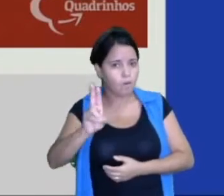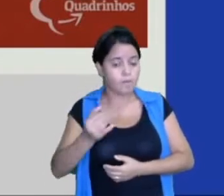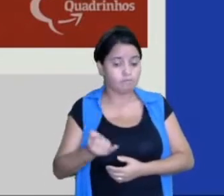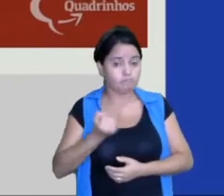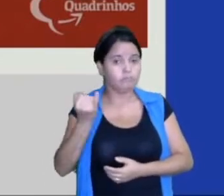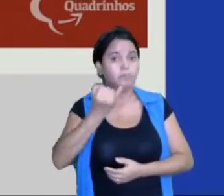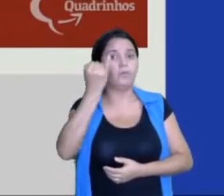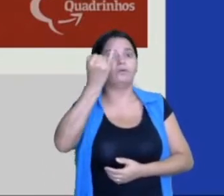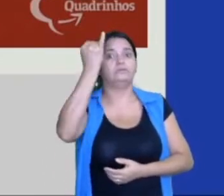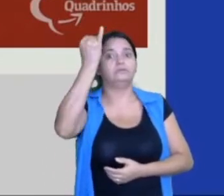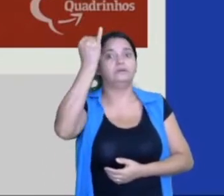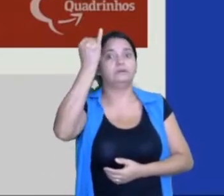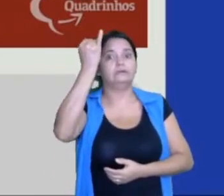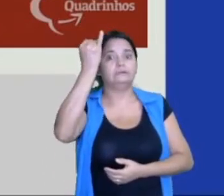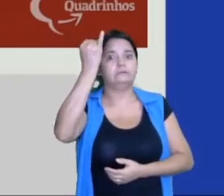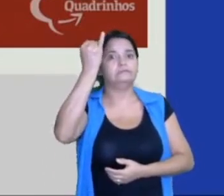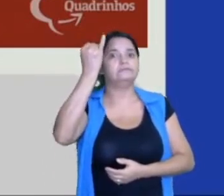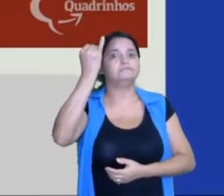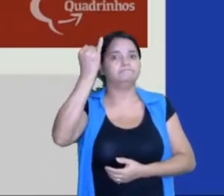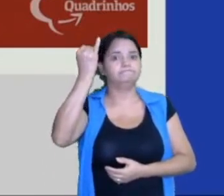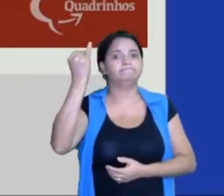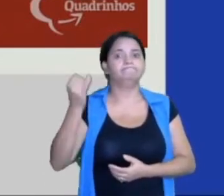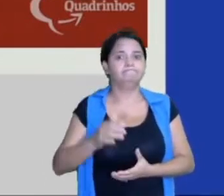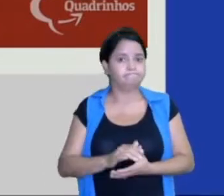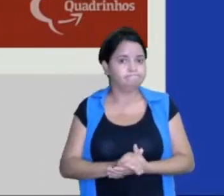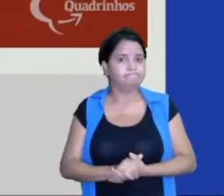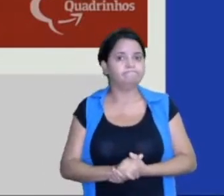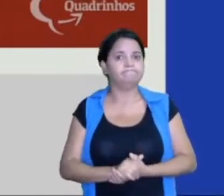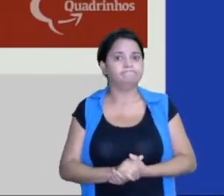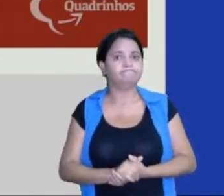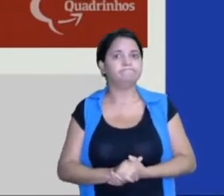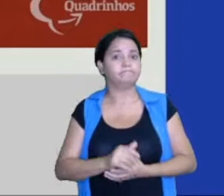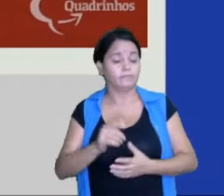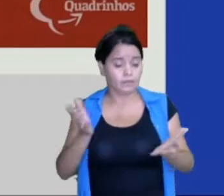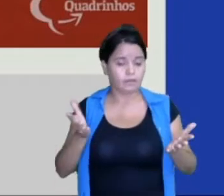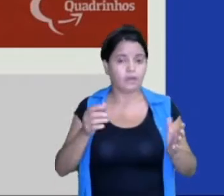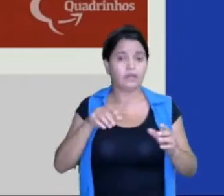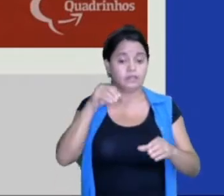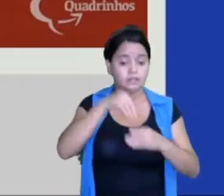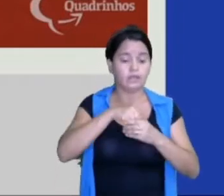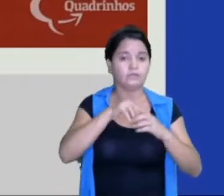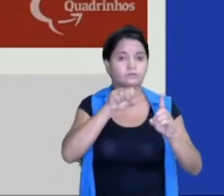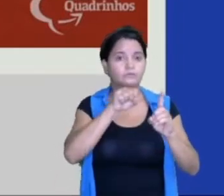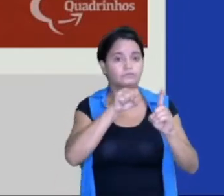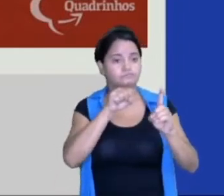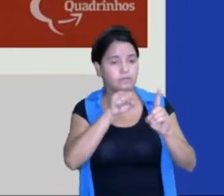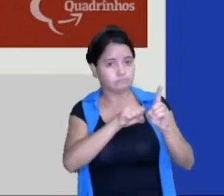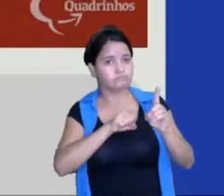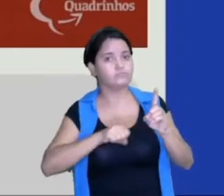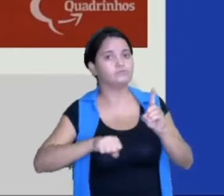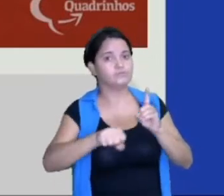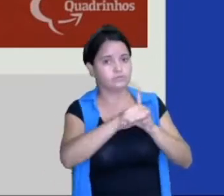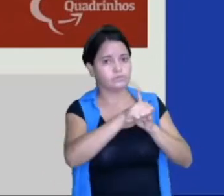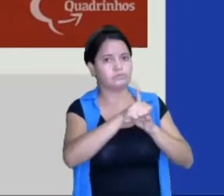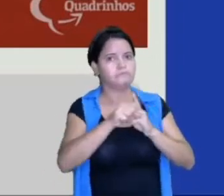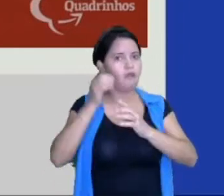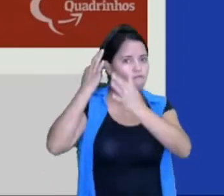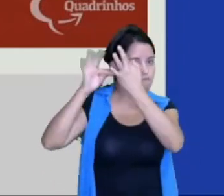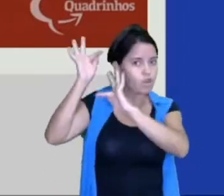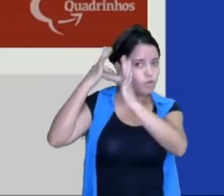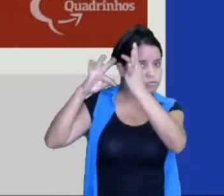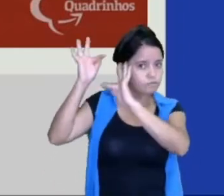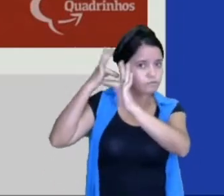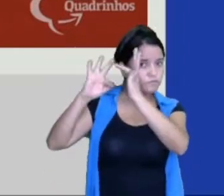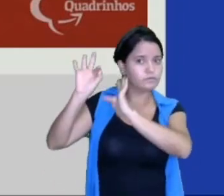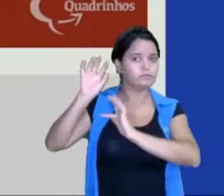né? Consideravelmente falado na sociologia, na filosofia também. Ele critica